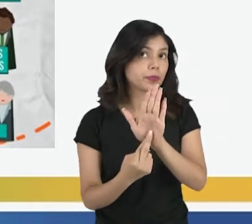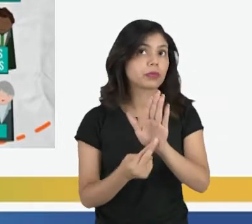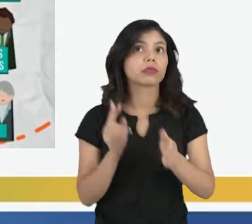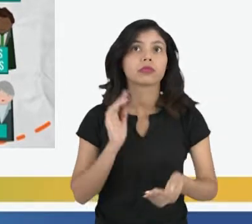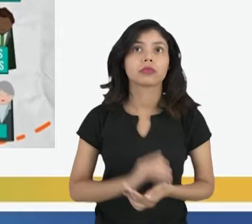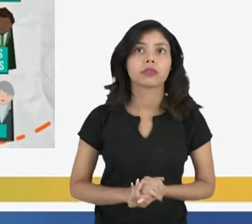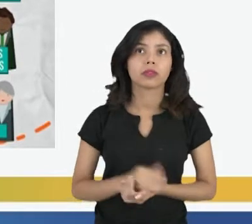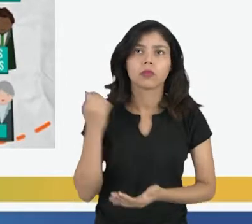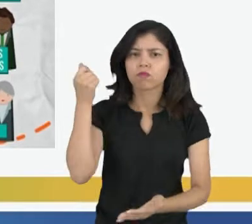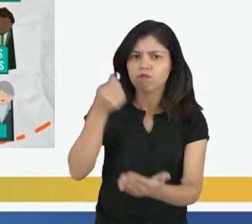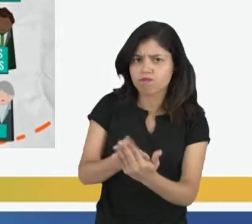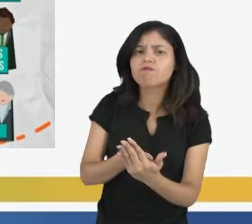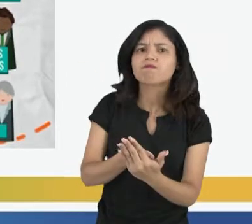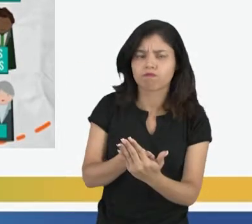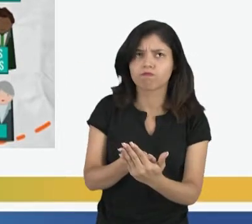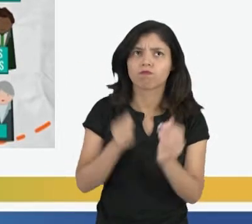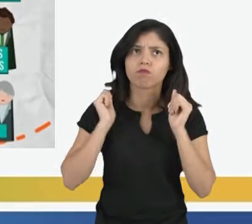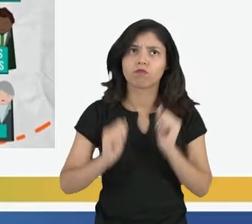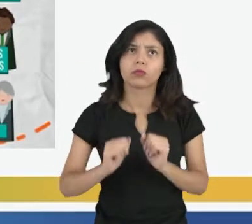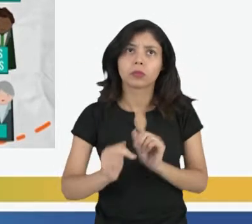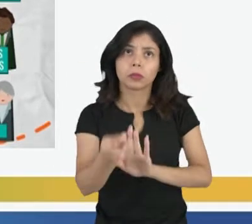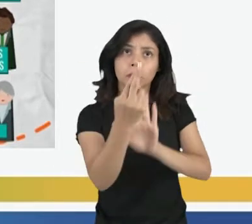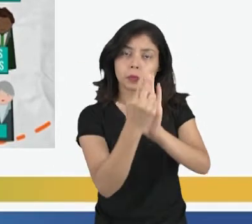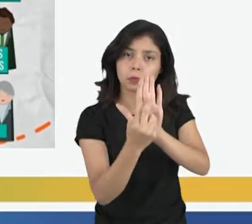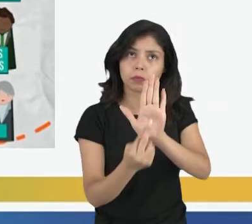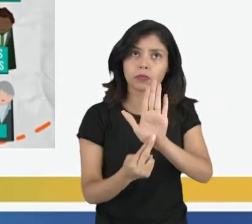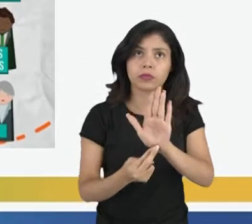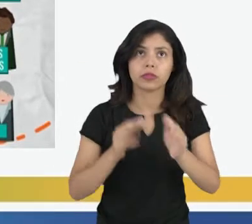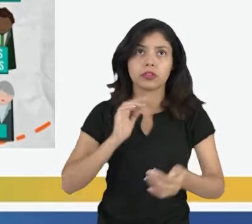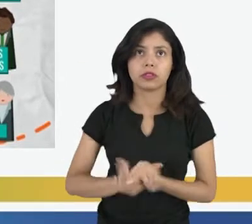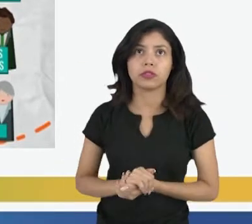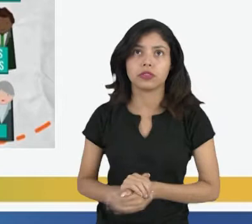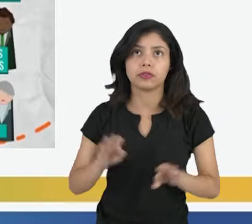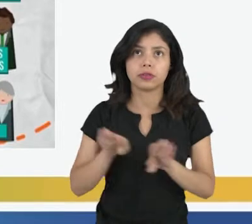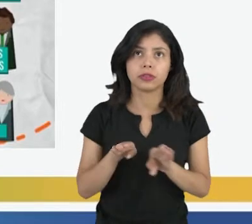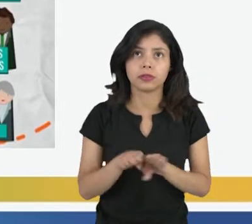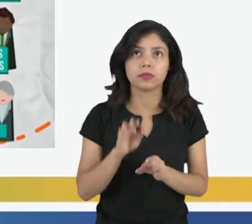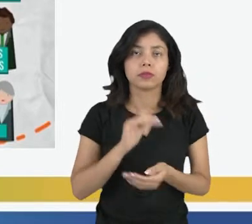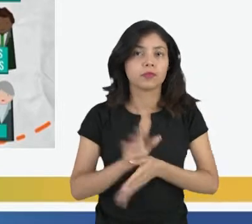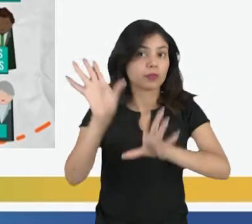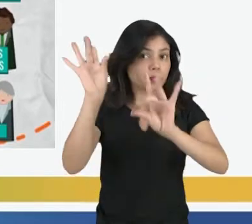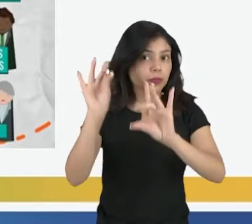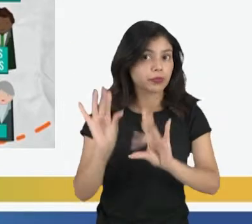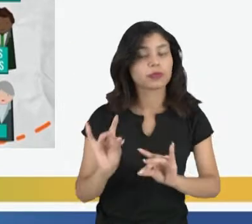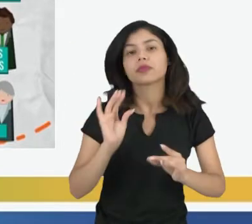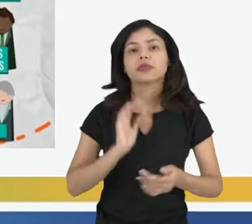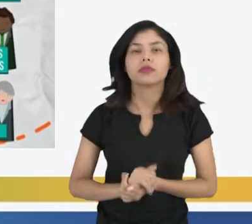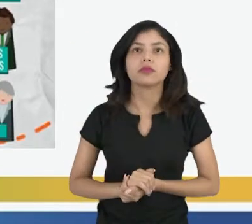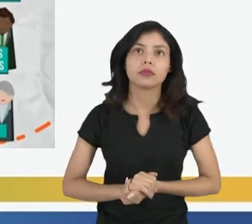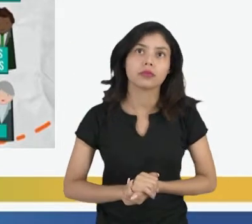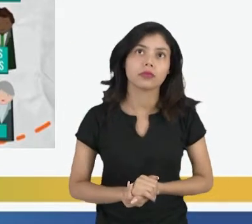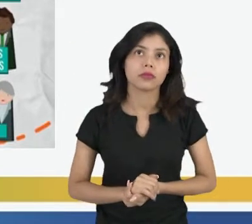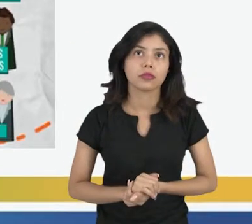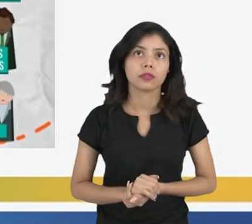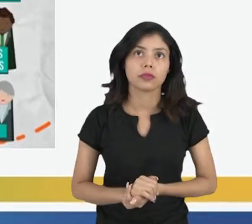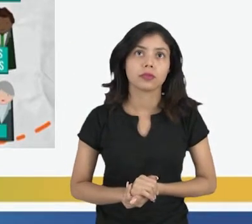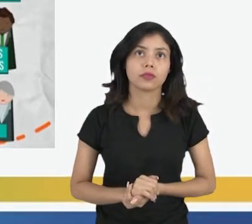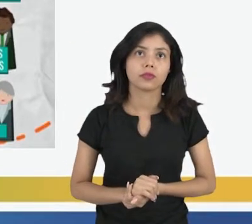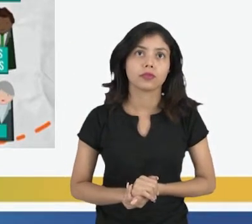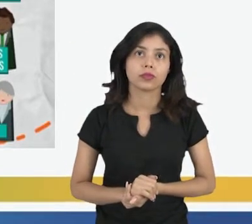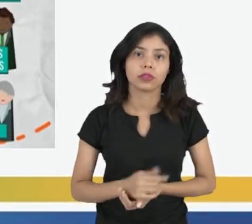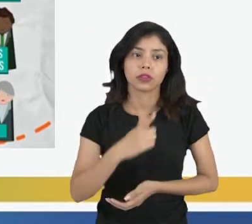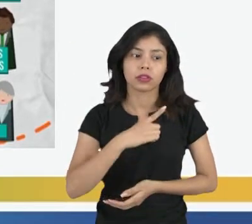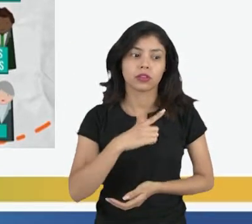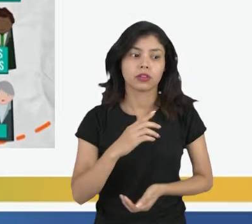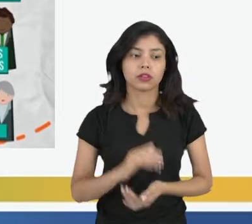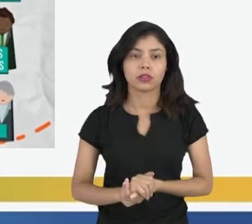que são impostas para que a gente possa seguir e cada estado vai ter suas regras Então esse